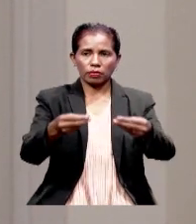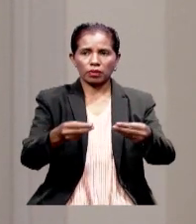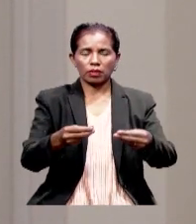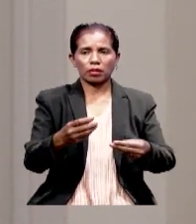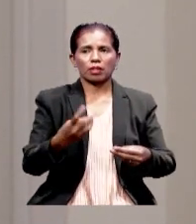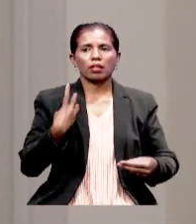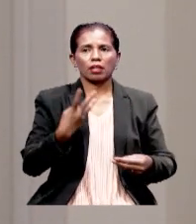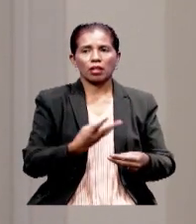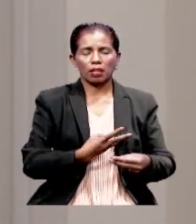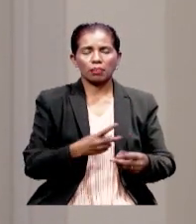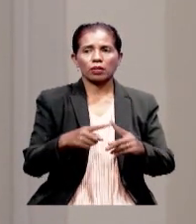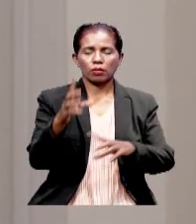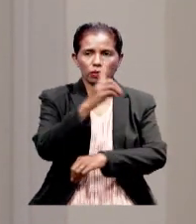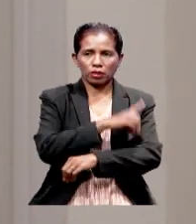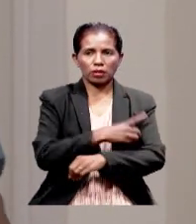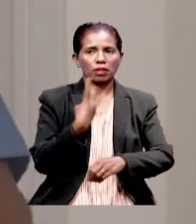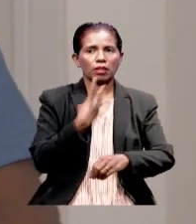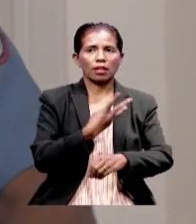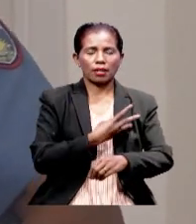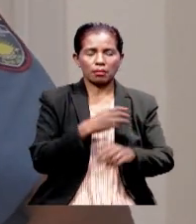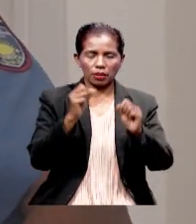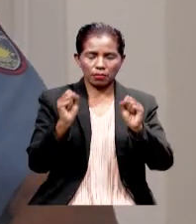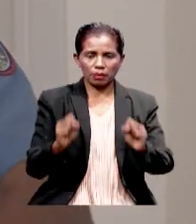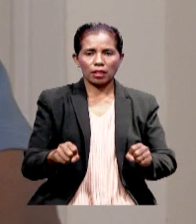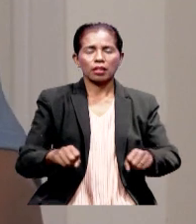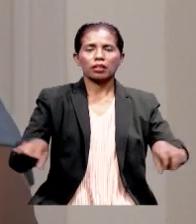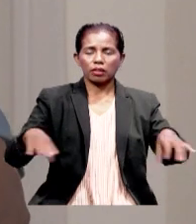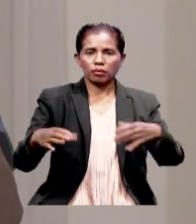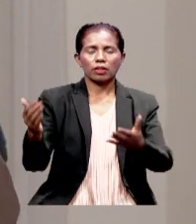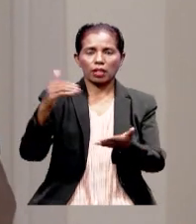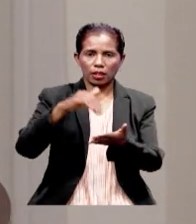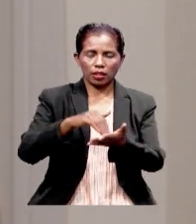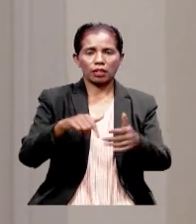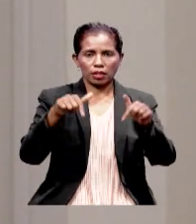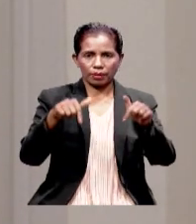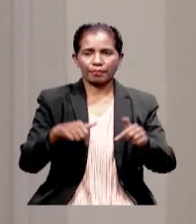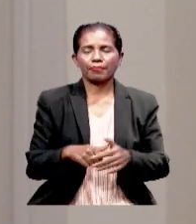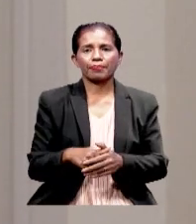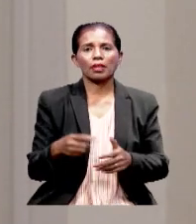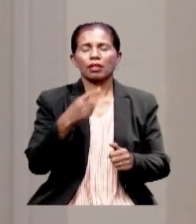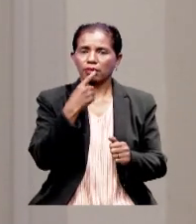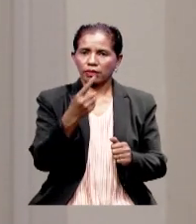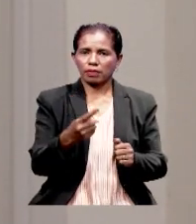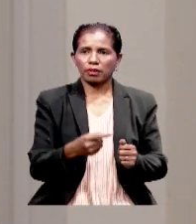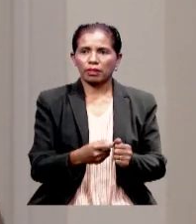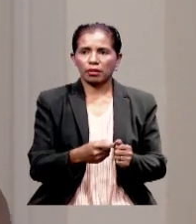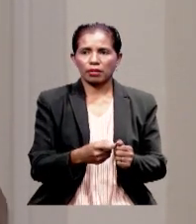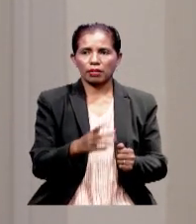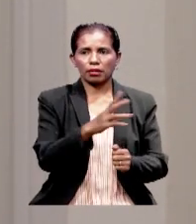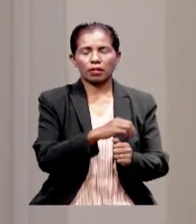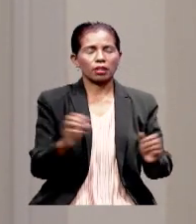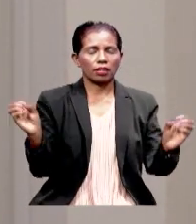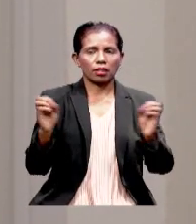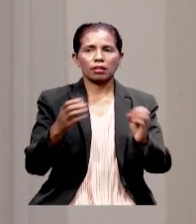Né, o Rio, pela executa do Unido, a derrota para o Mãe. É uma minha carta, quanto impossível, agora